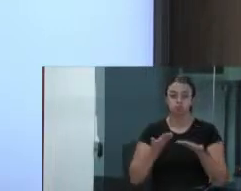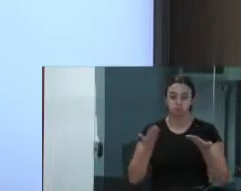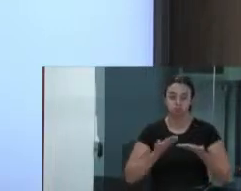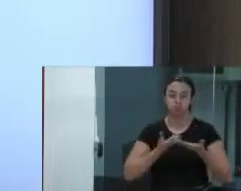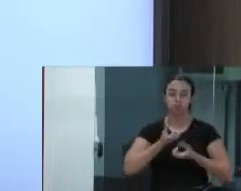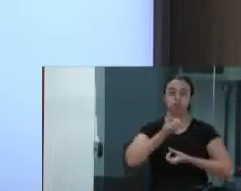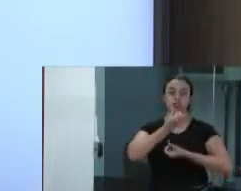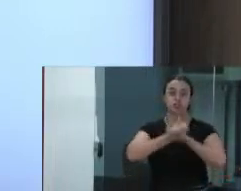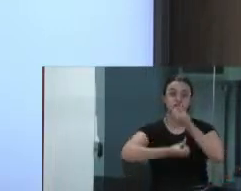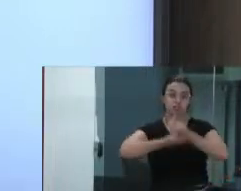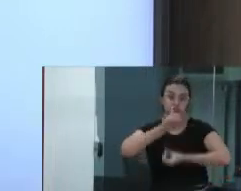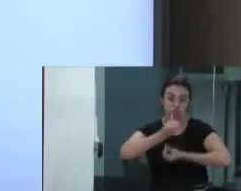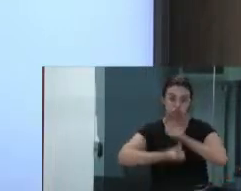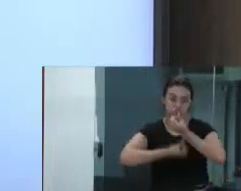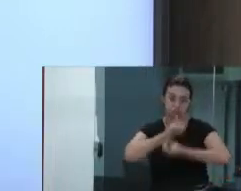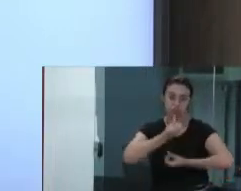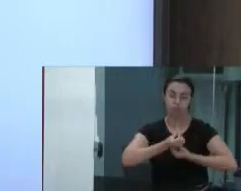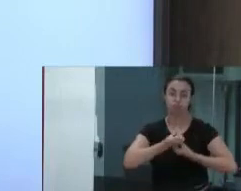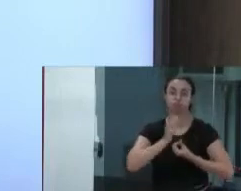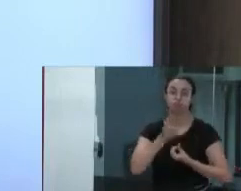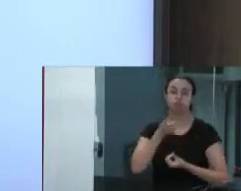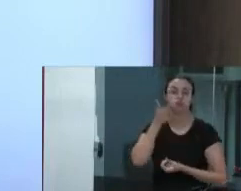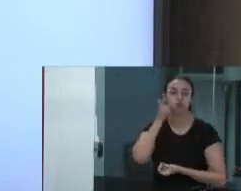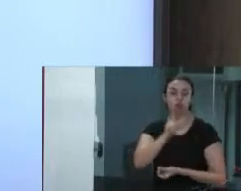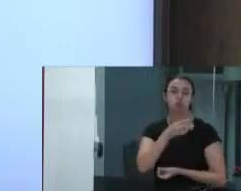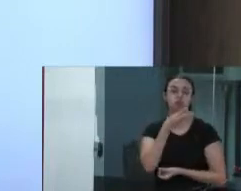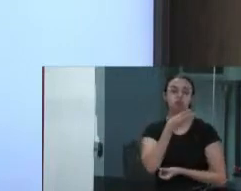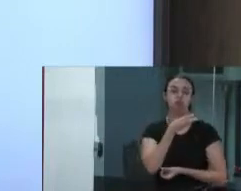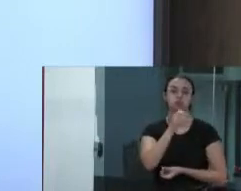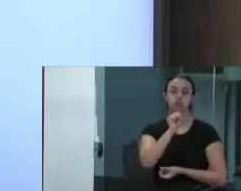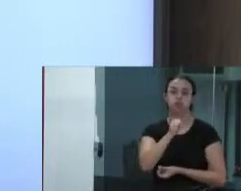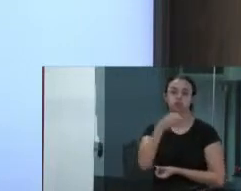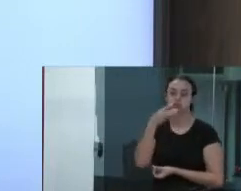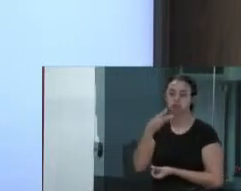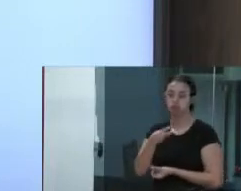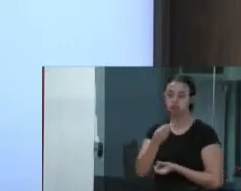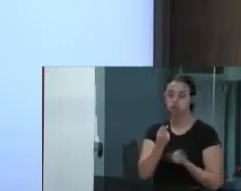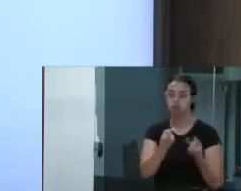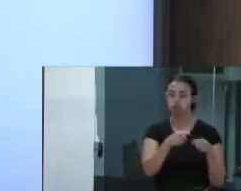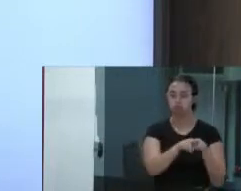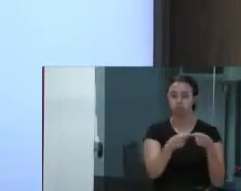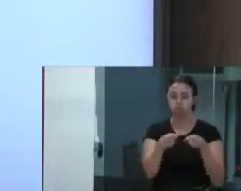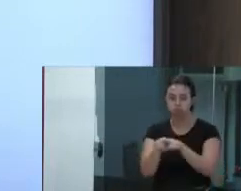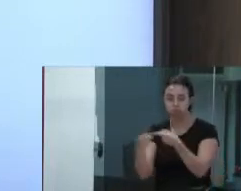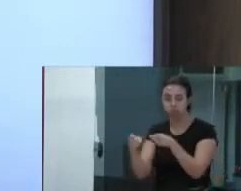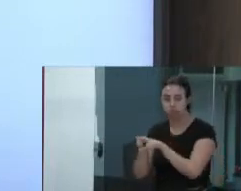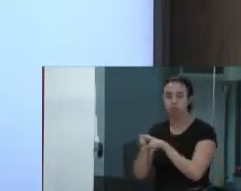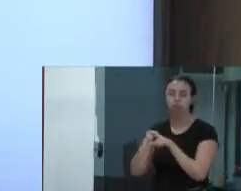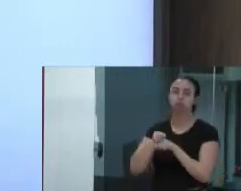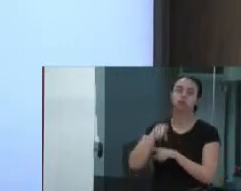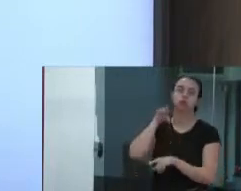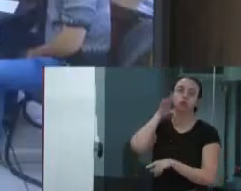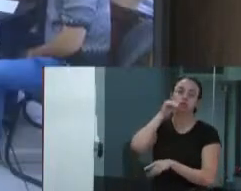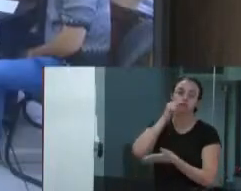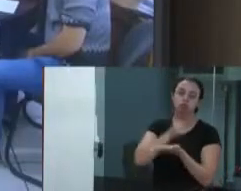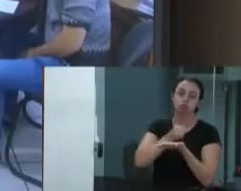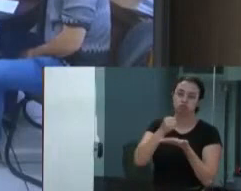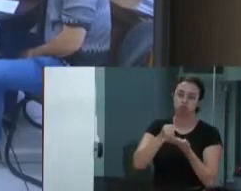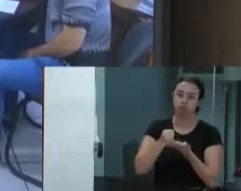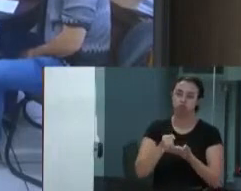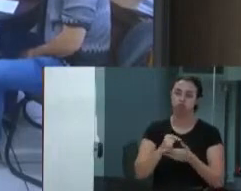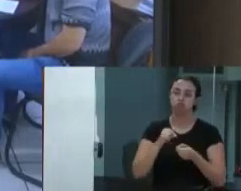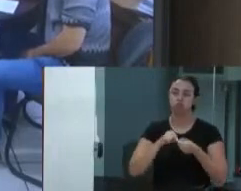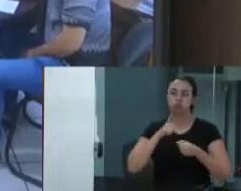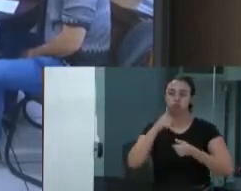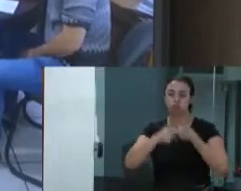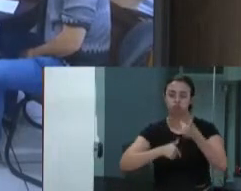Nesse primeiro semestre, nós já alcançamos 383 ao todo de funcionários que foram, pessoas que foram contratadas para executar